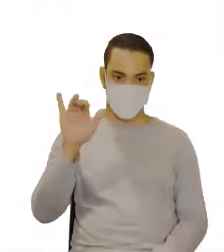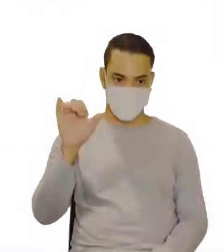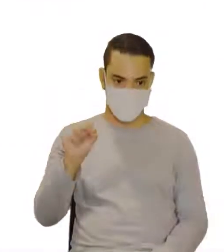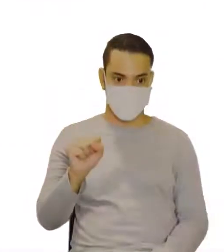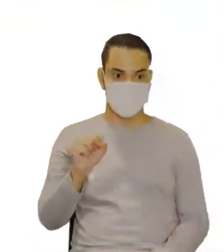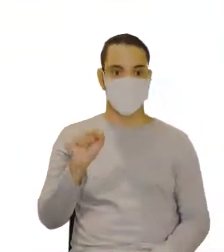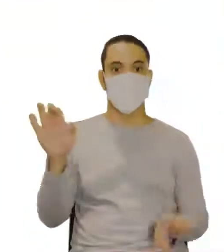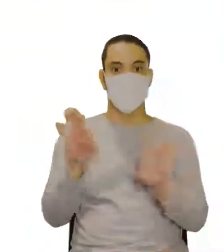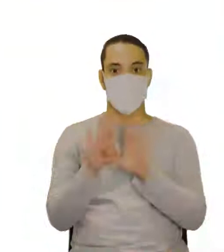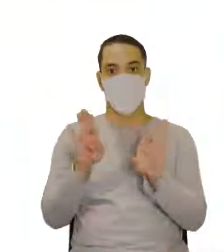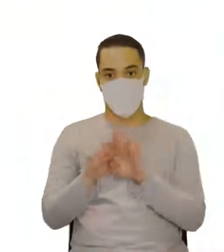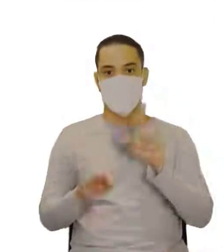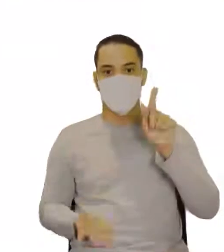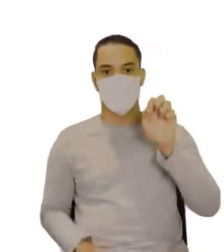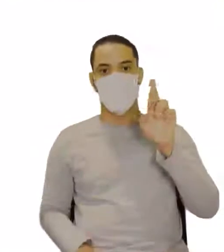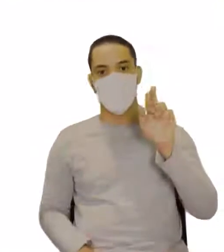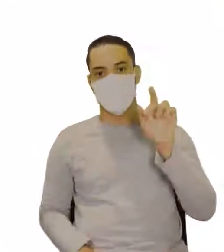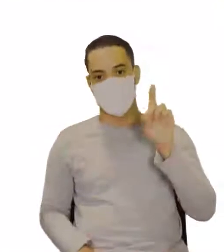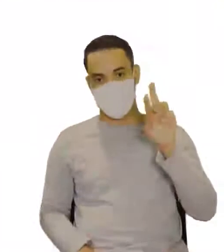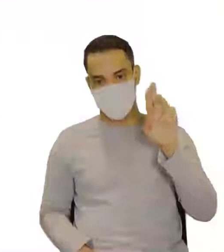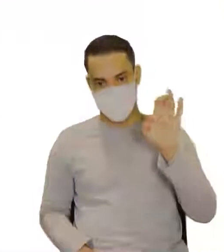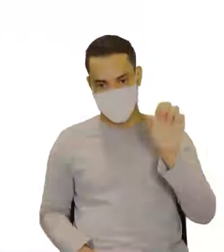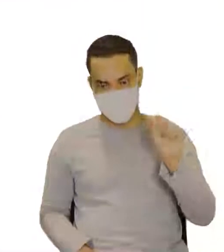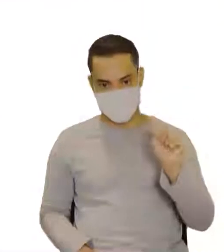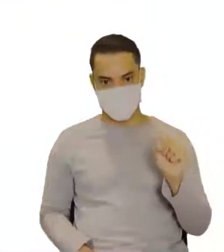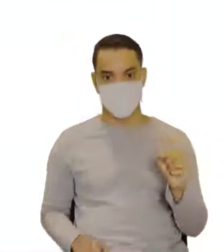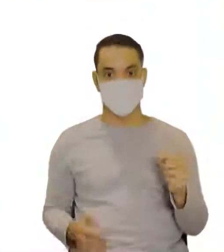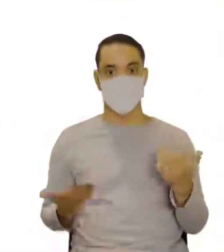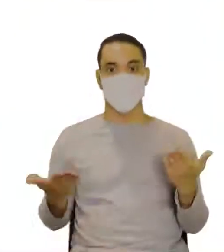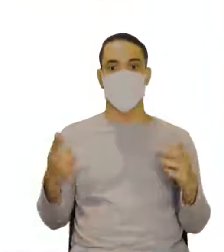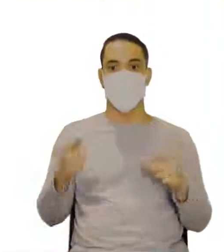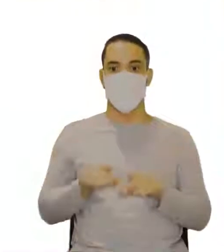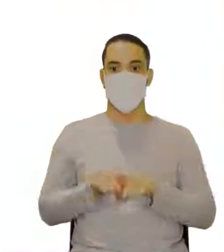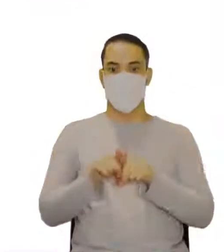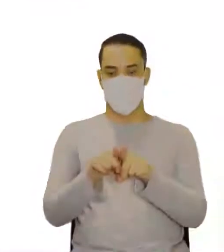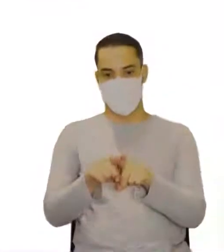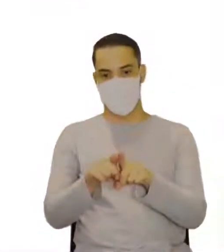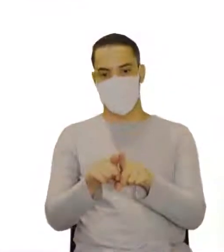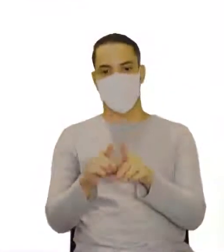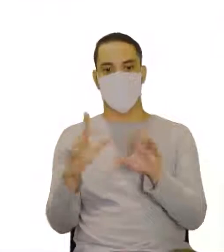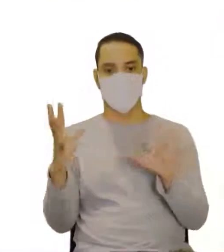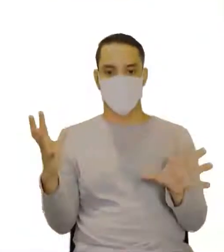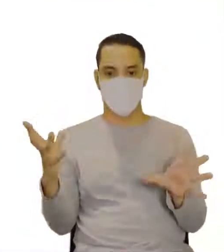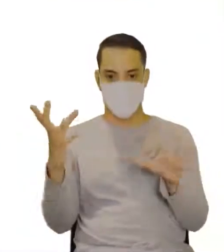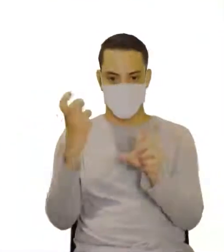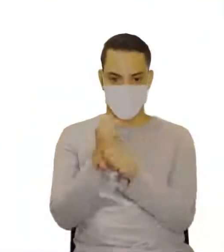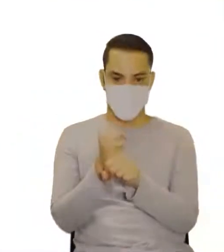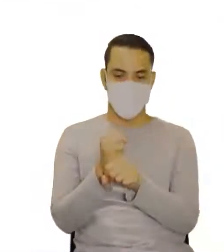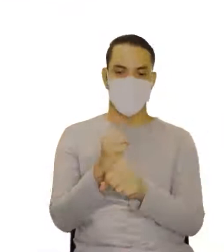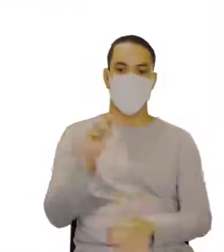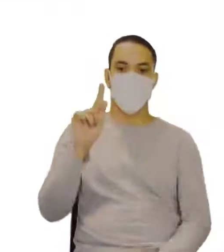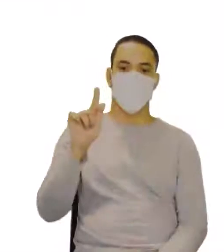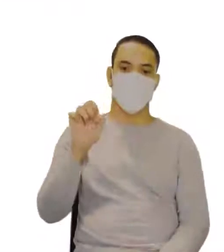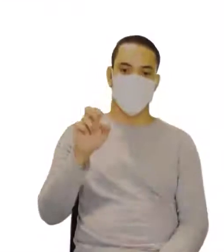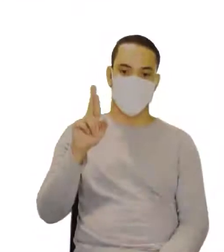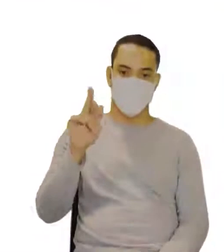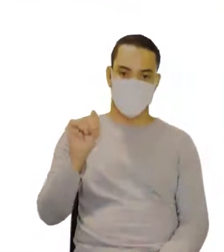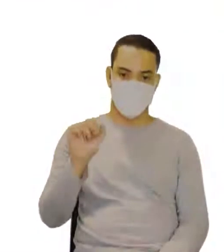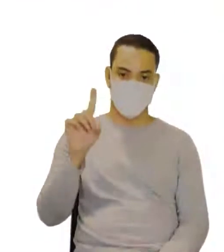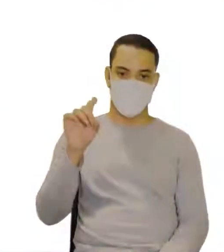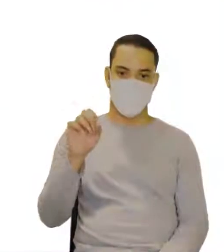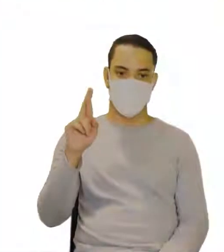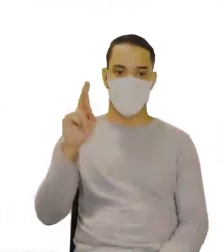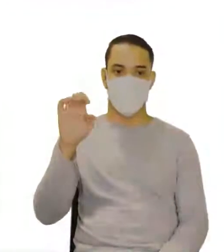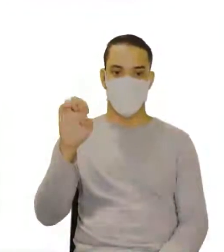geradores também é igual. Em paralelo, lá nos resistores é a soma. Nos geradores também, ok? Então, a